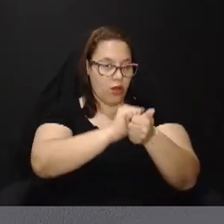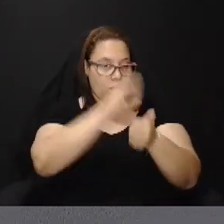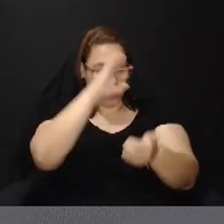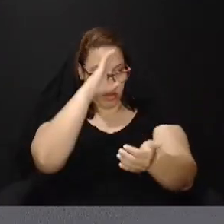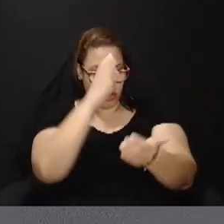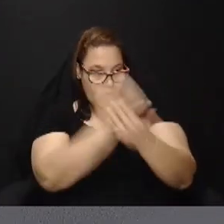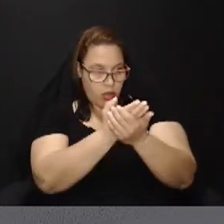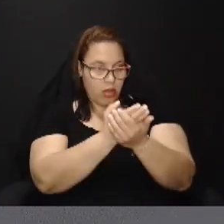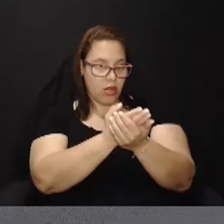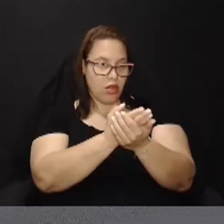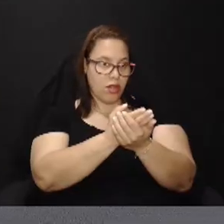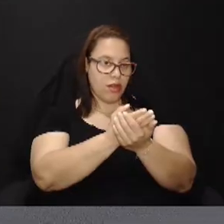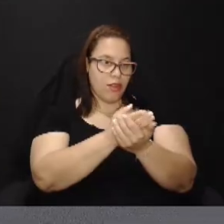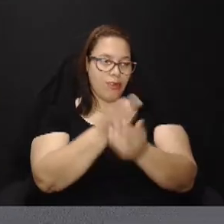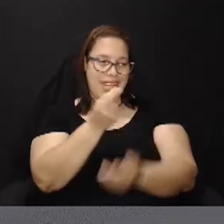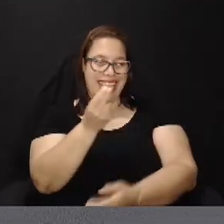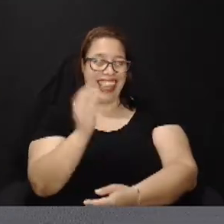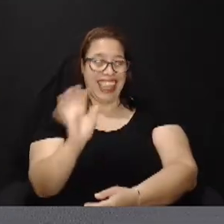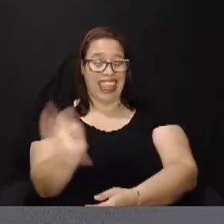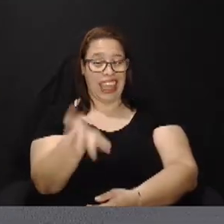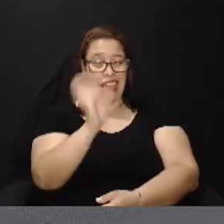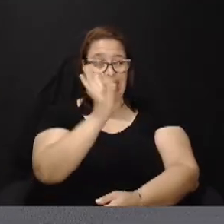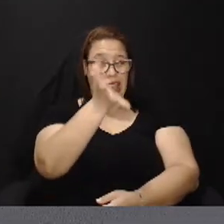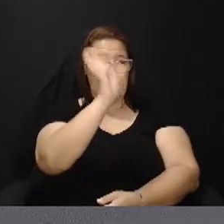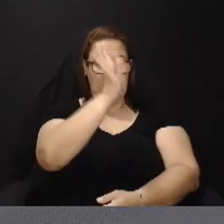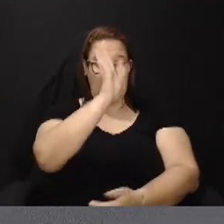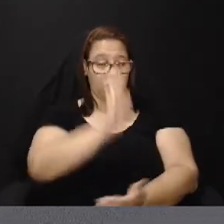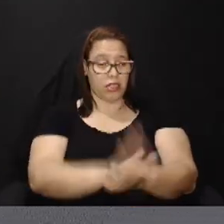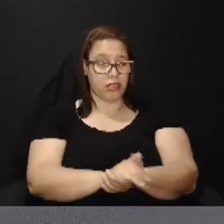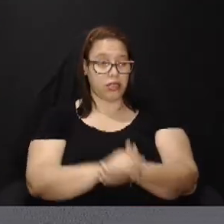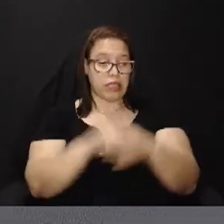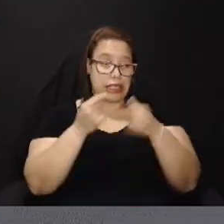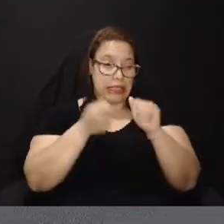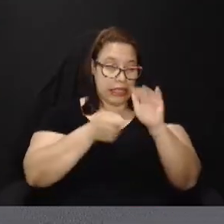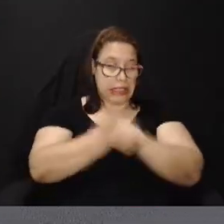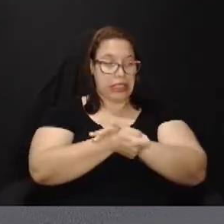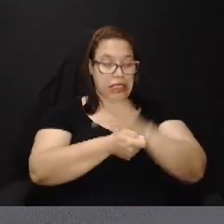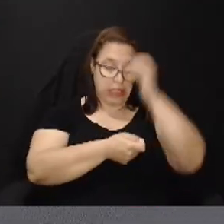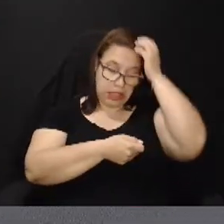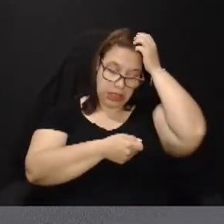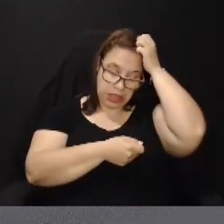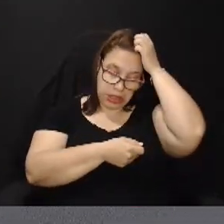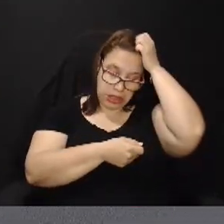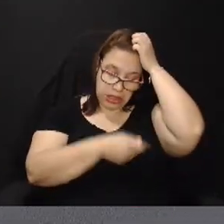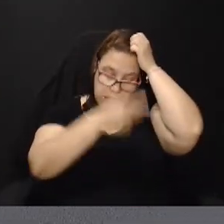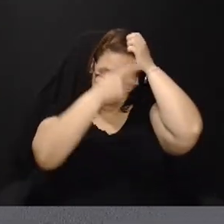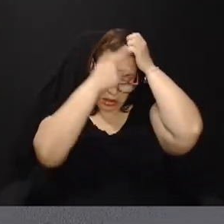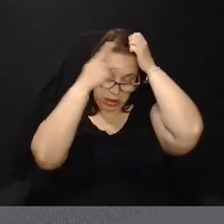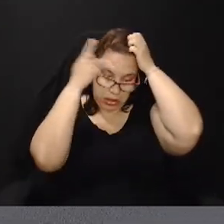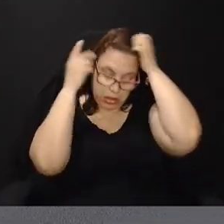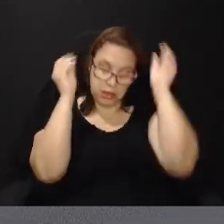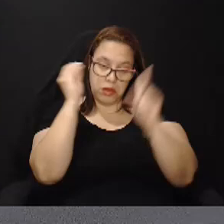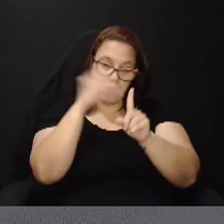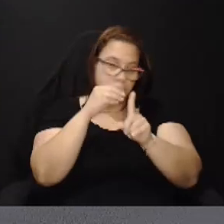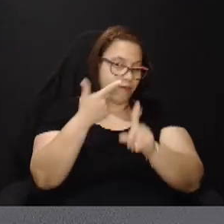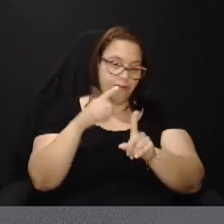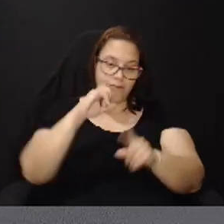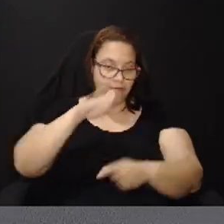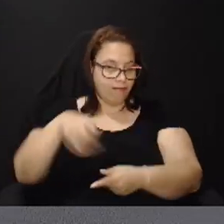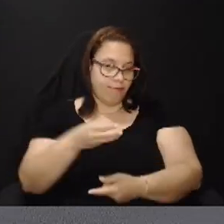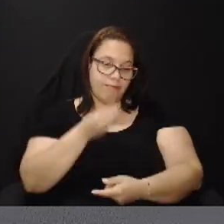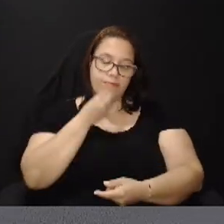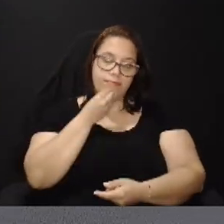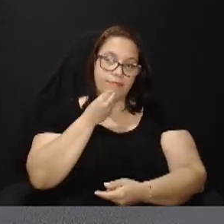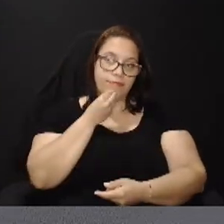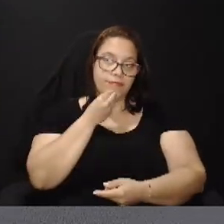são mais caros, tá? Tem um custo um pouco mais elevado, que para pessoas carentes, né, que não têm oportunidade,